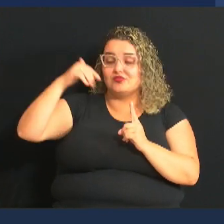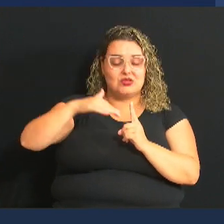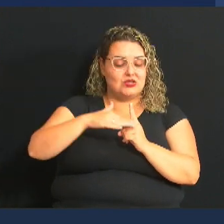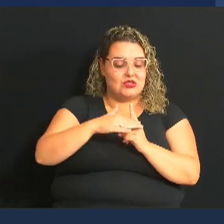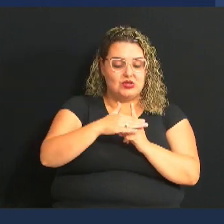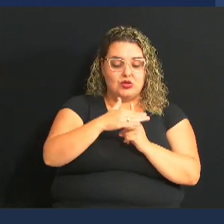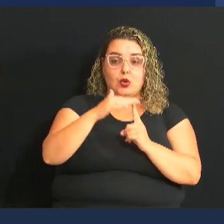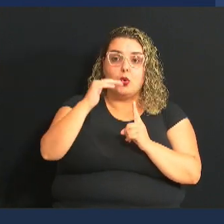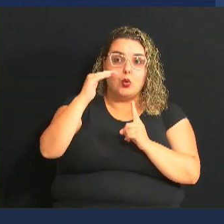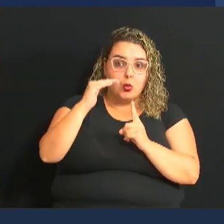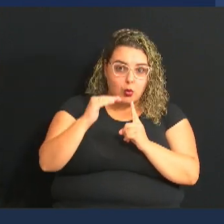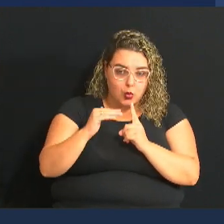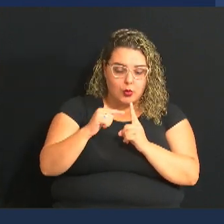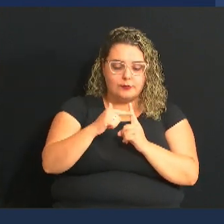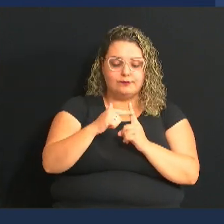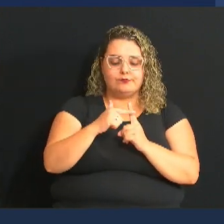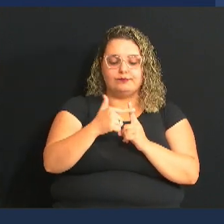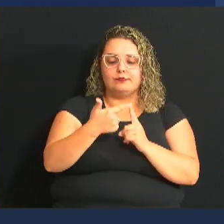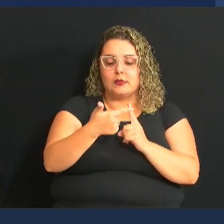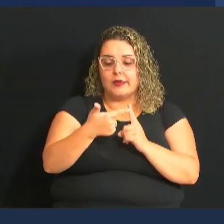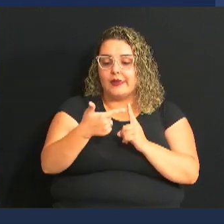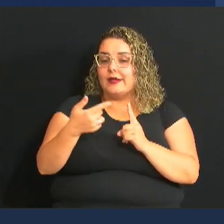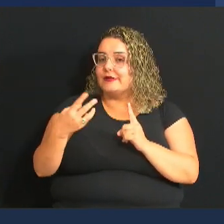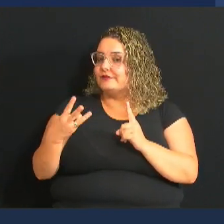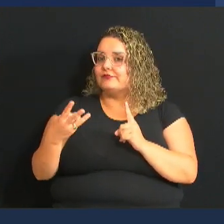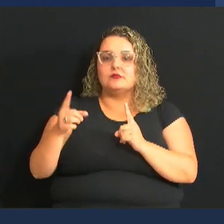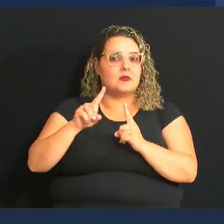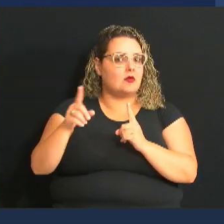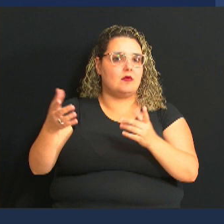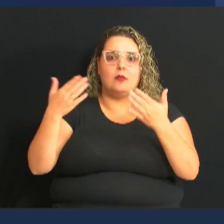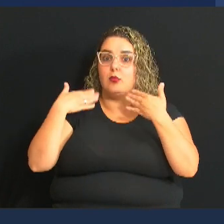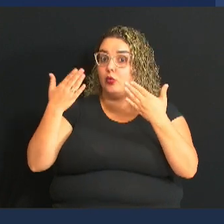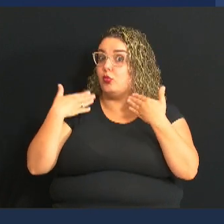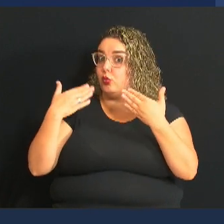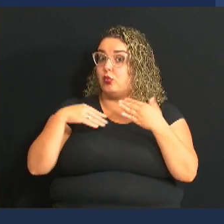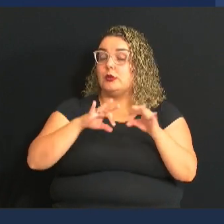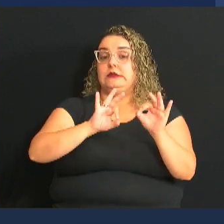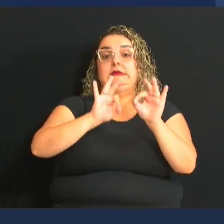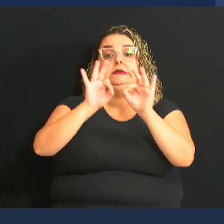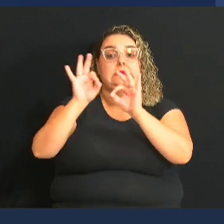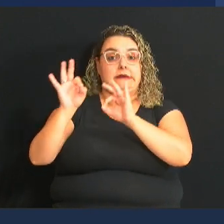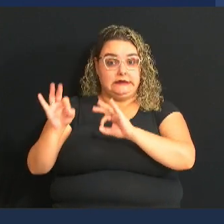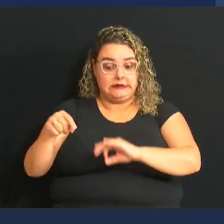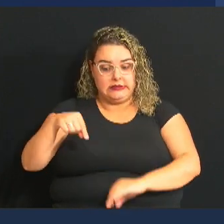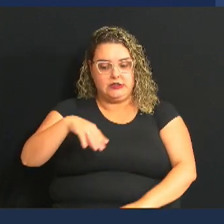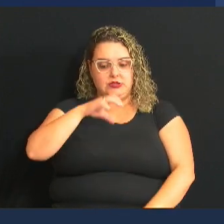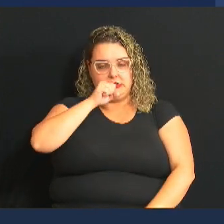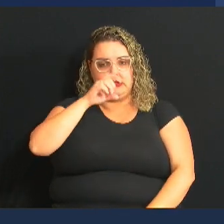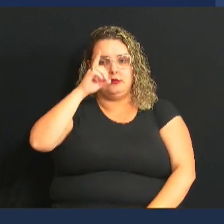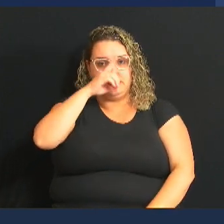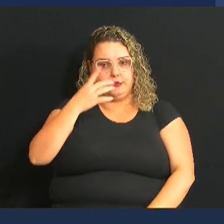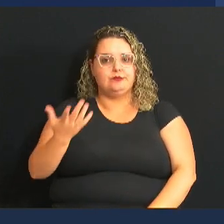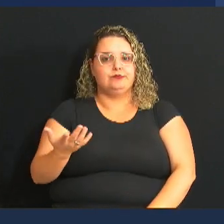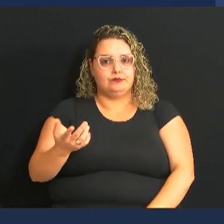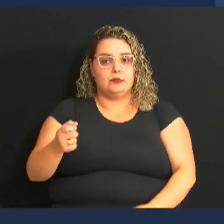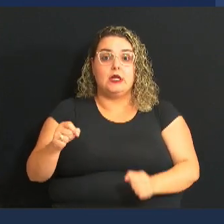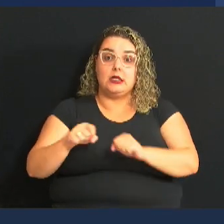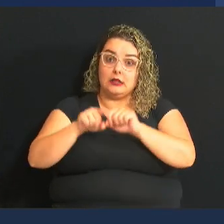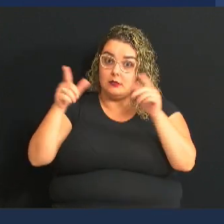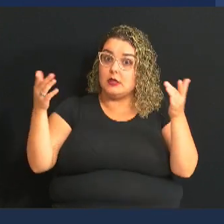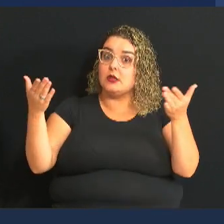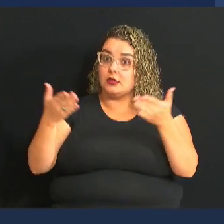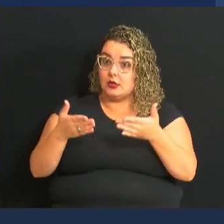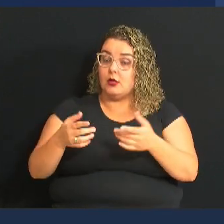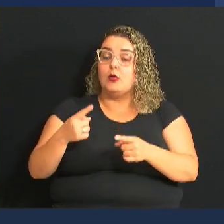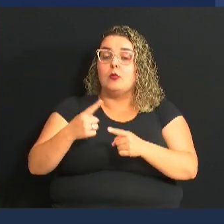térmica diminui e amanhã não faz aquele calorão que a gente acompanhou no fim de semana e mesmo na manhã de hoje, porque